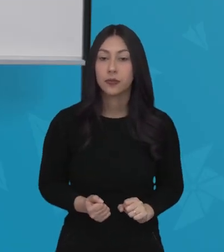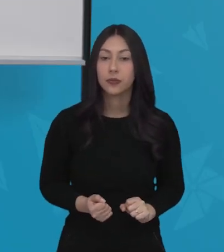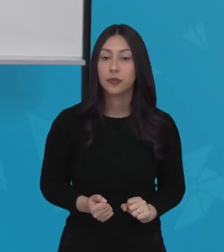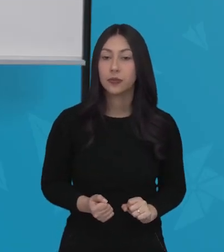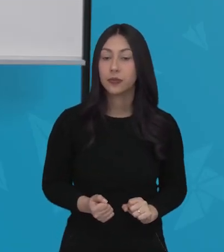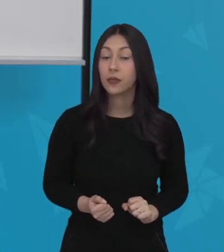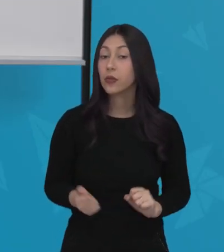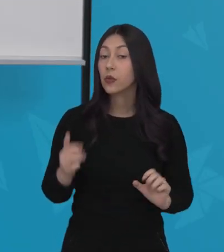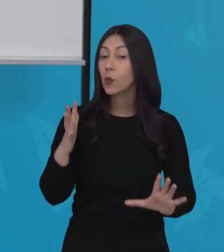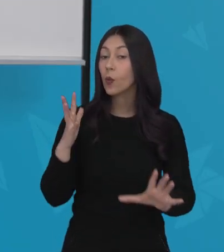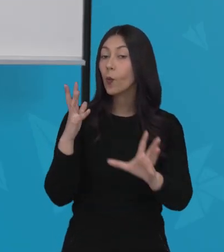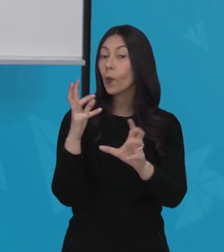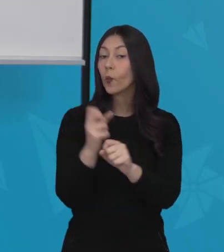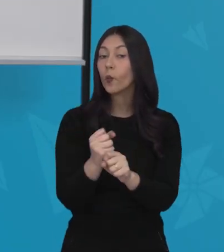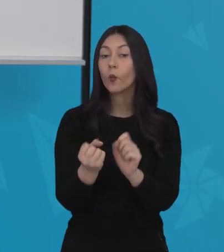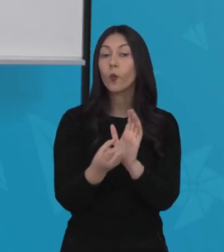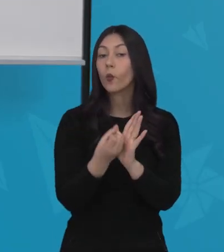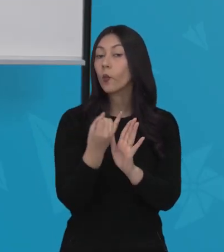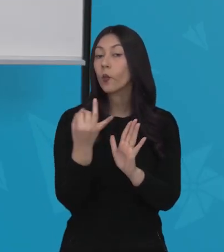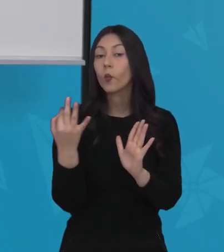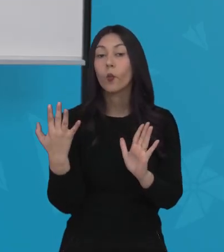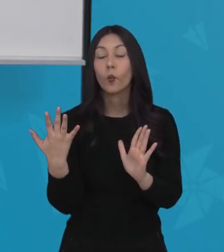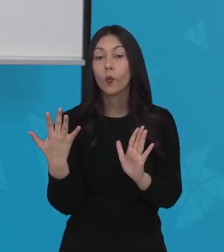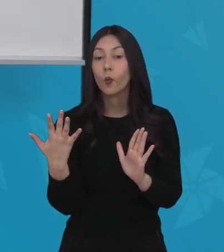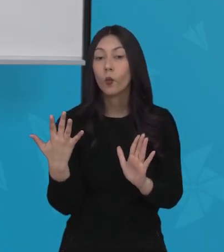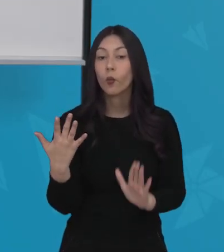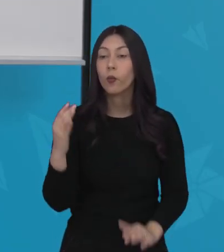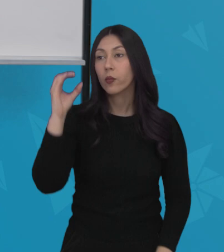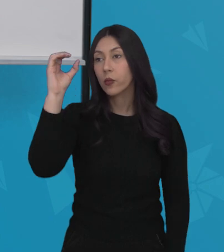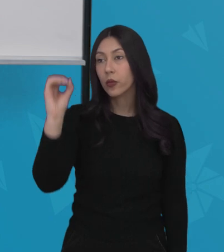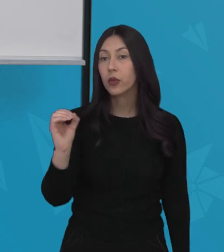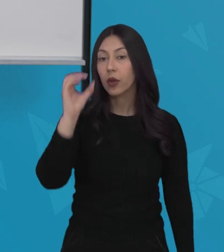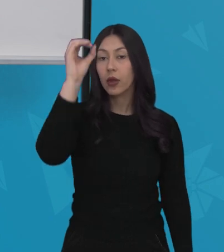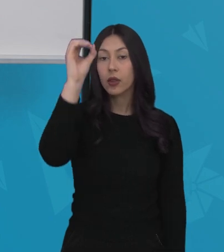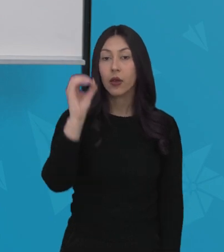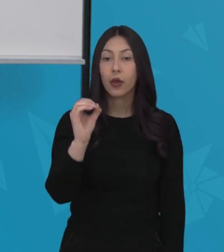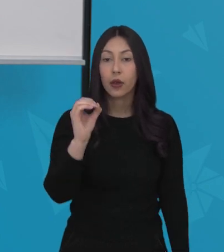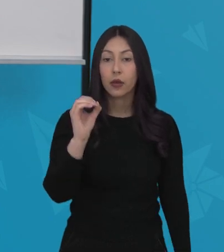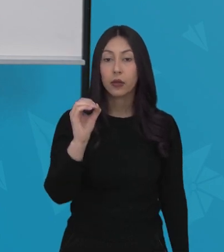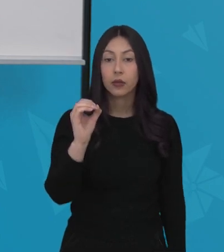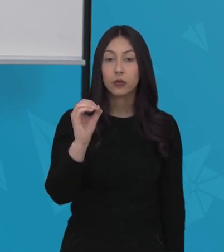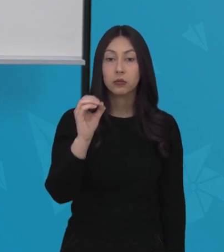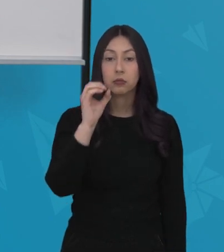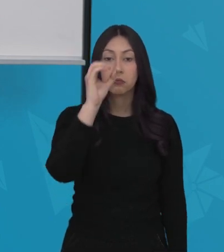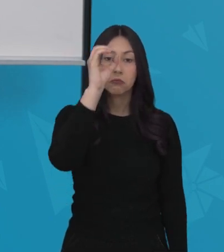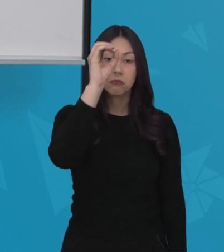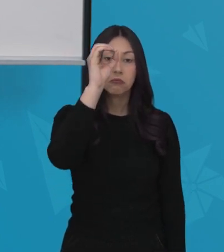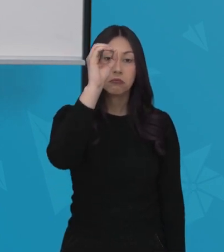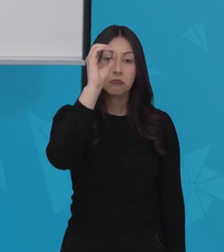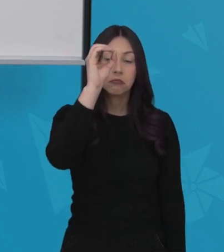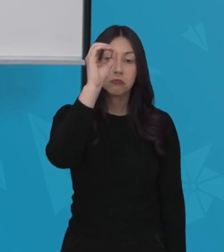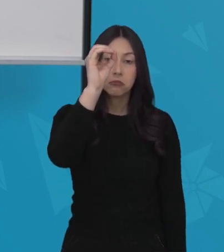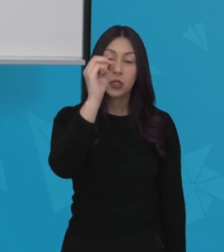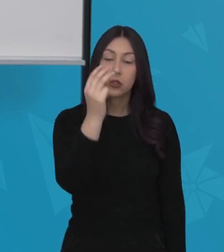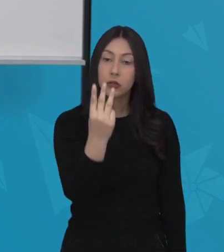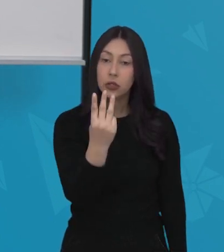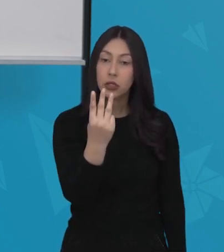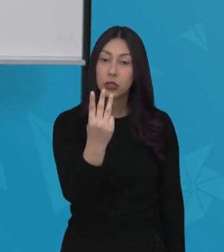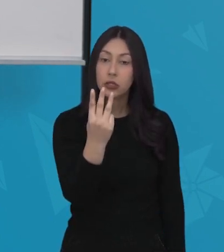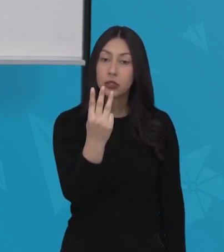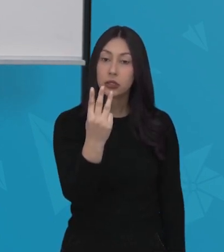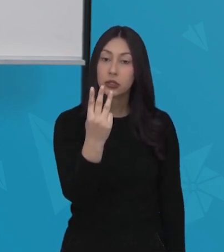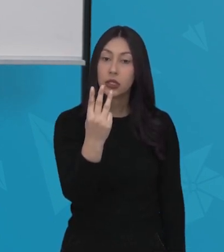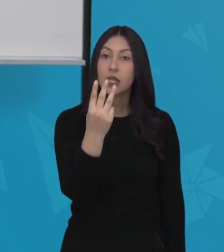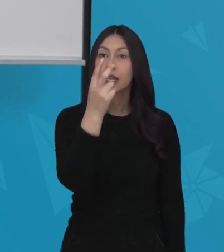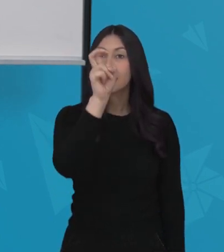ia dar, ó, aqui é o 0, aqui também, 0 com 0 vai continuar sempre dando 0. O meu